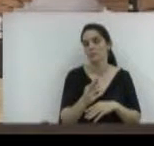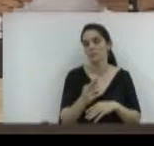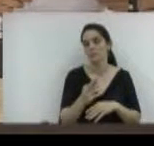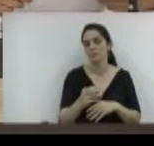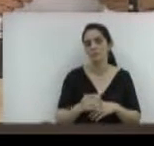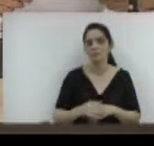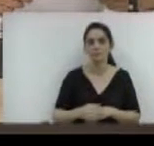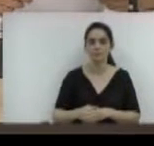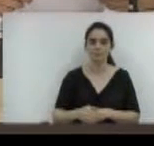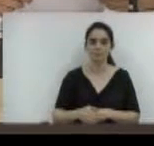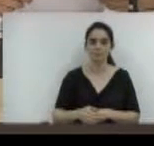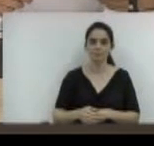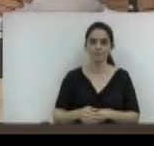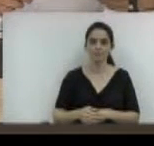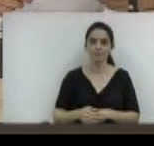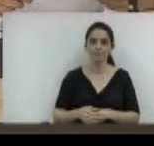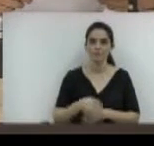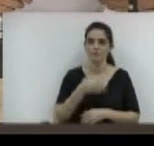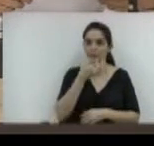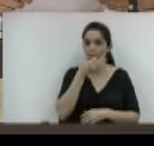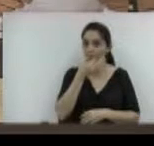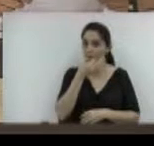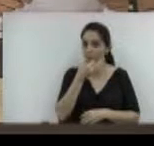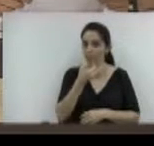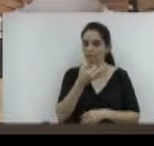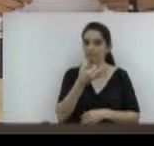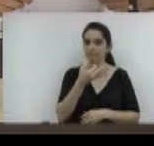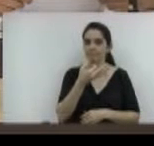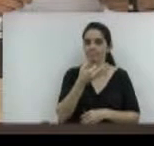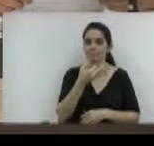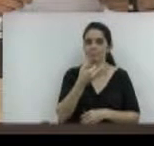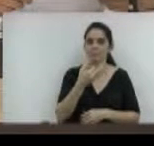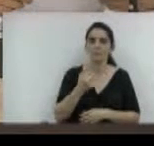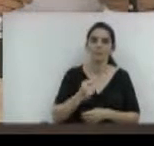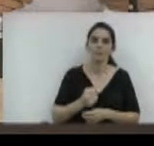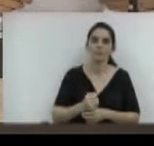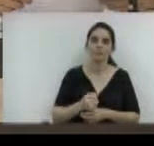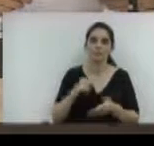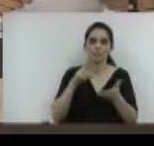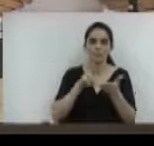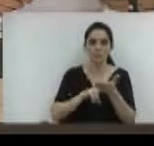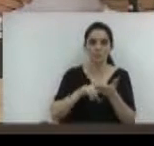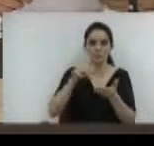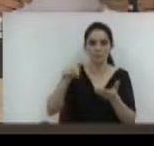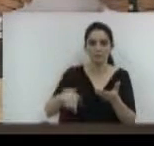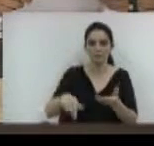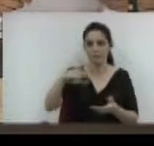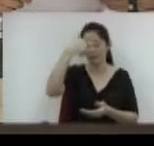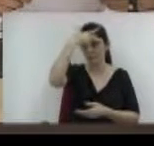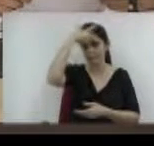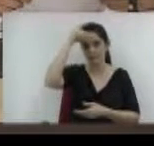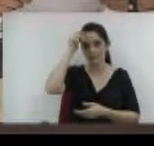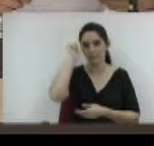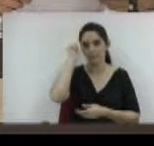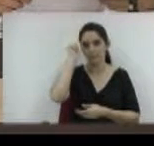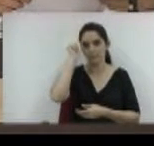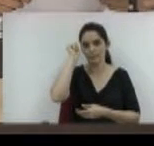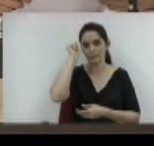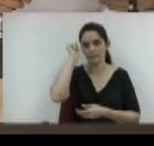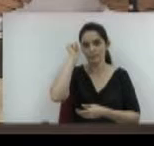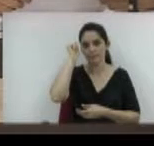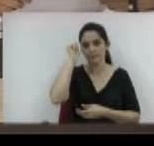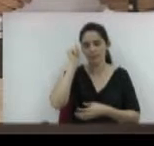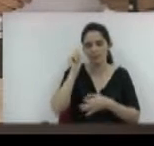descritos em virtude do assunto constante do requerimento, protocolado nesta Prefeitura Municipal, merecer uma análise